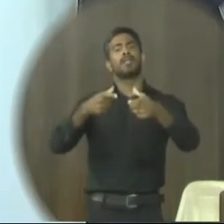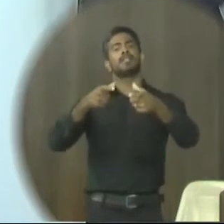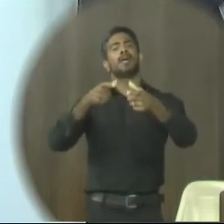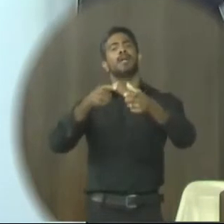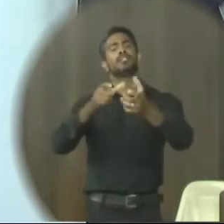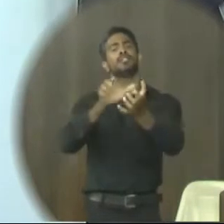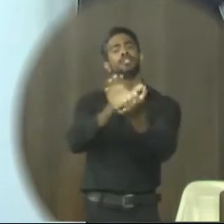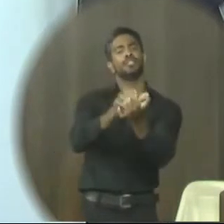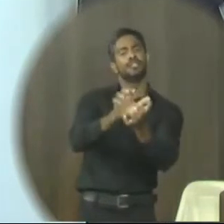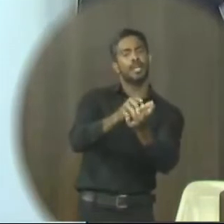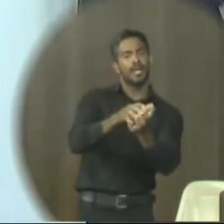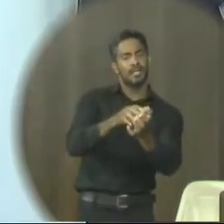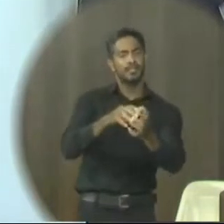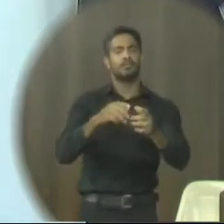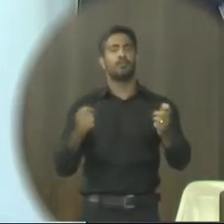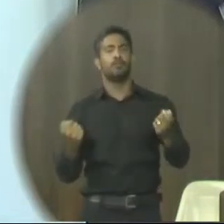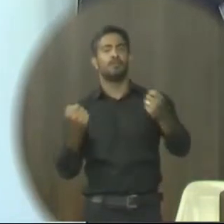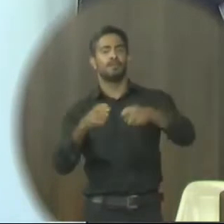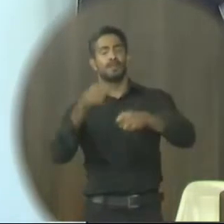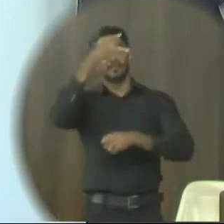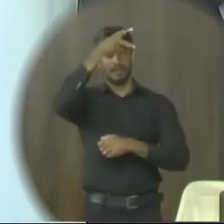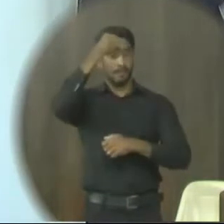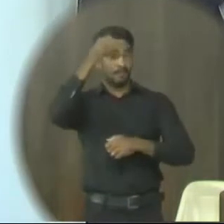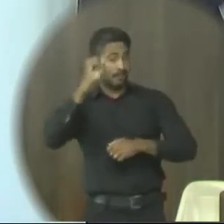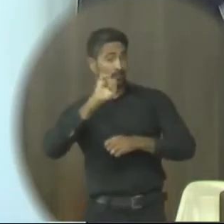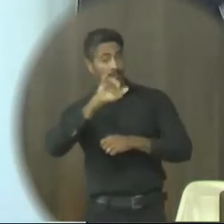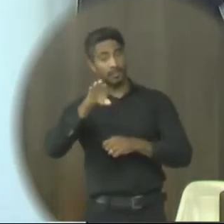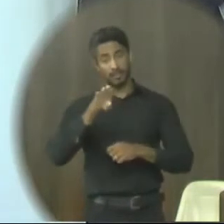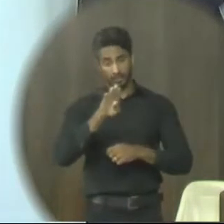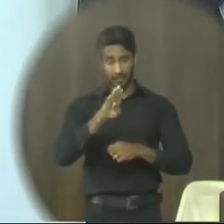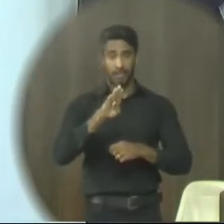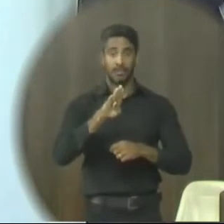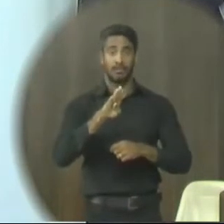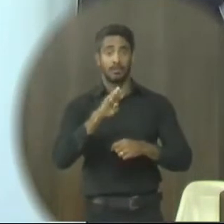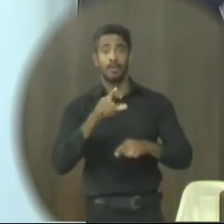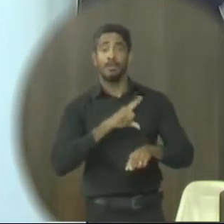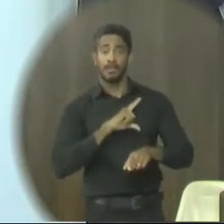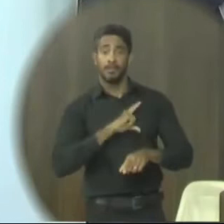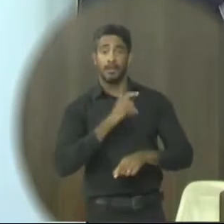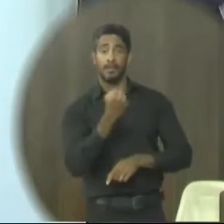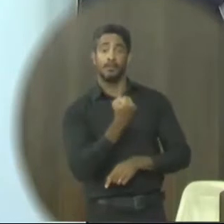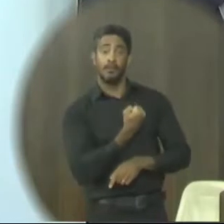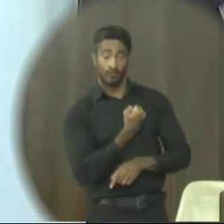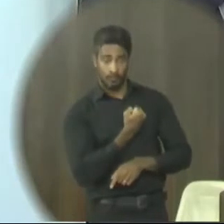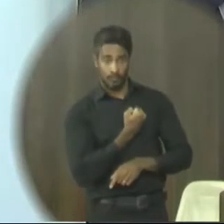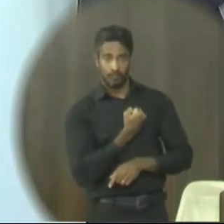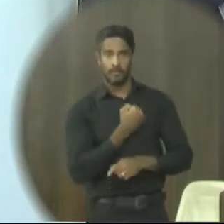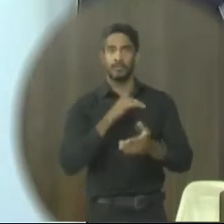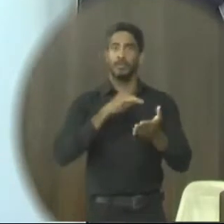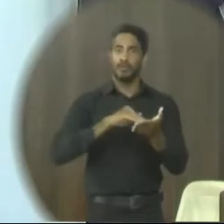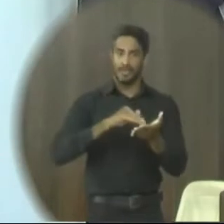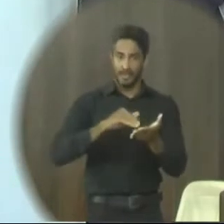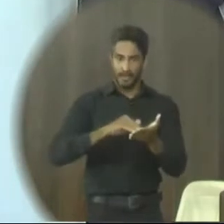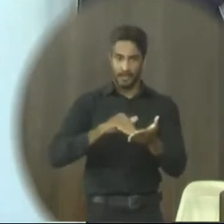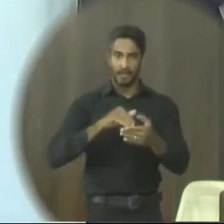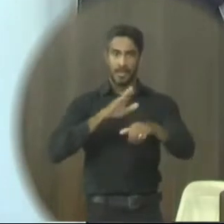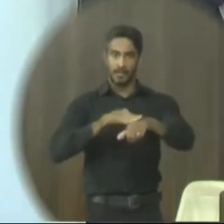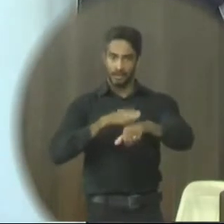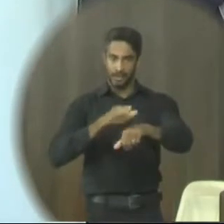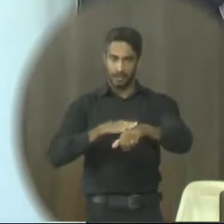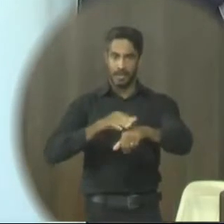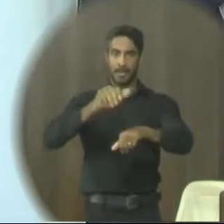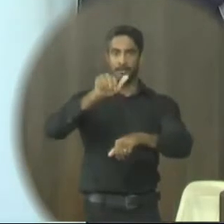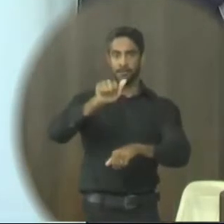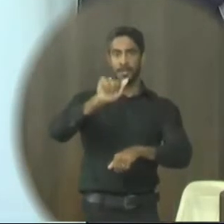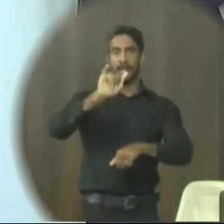de conseguir junto ao órgão competente da Prefeitura Municipal de Anaúba da certidão de número. Então, secretário Ailson, quero te chamar, convidar,